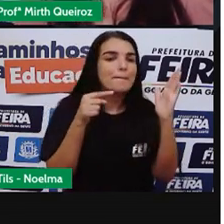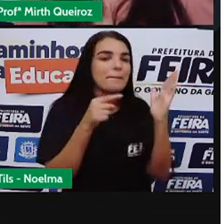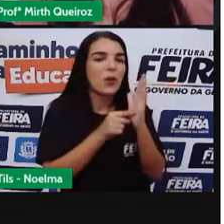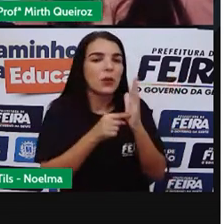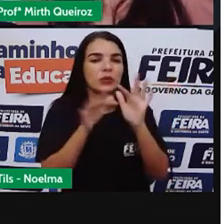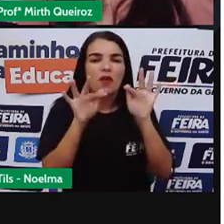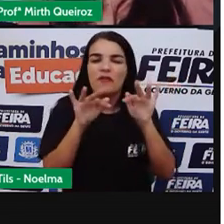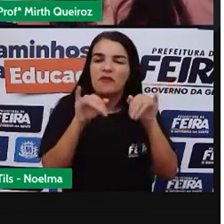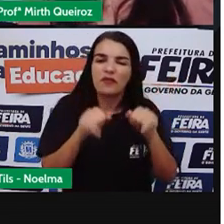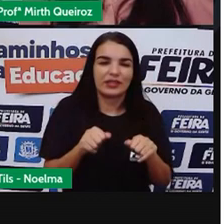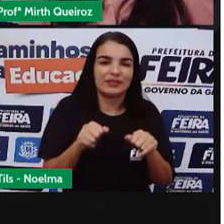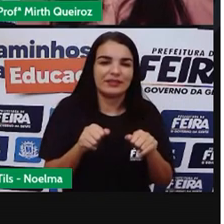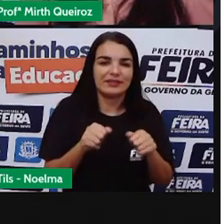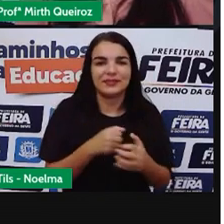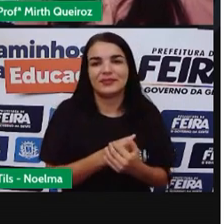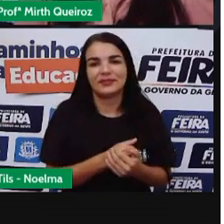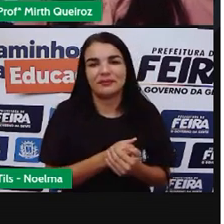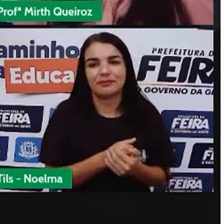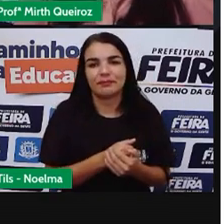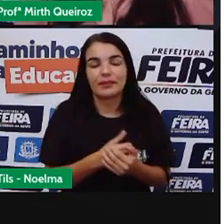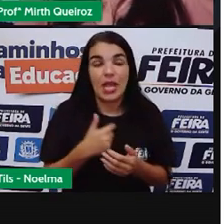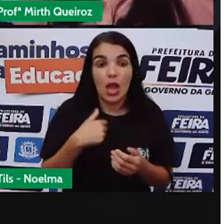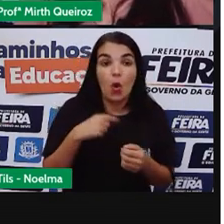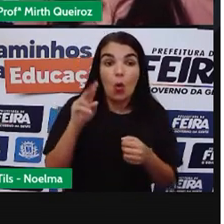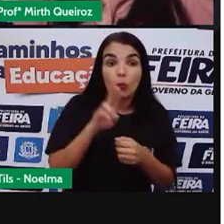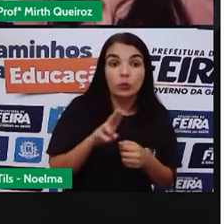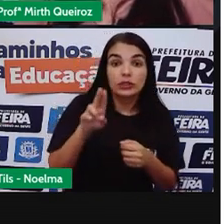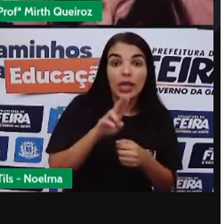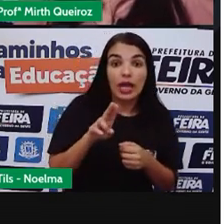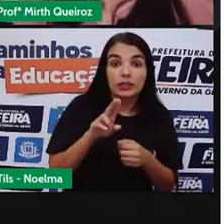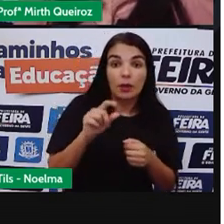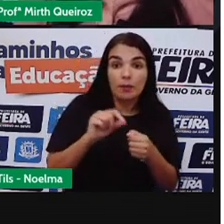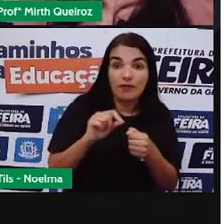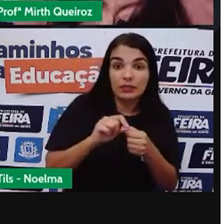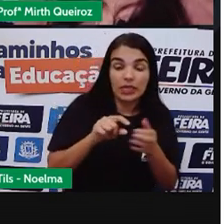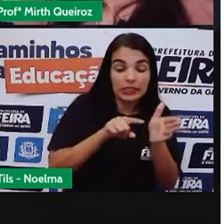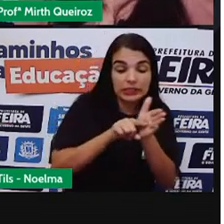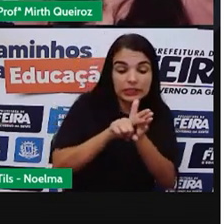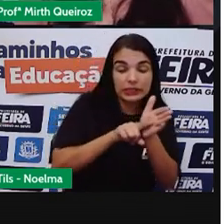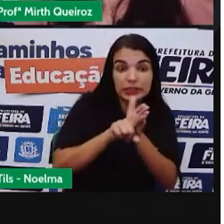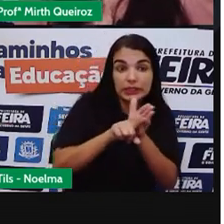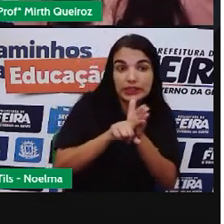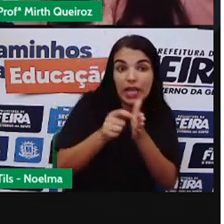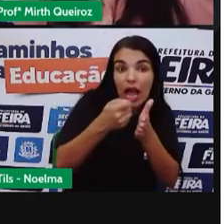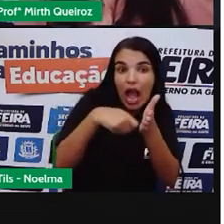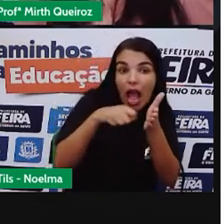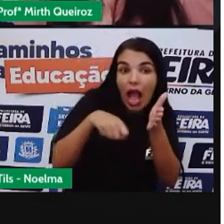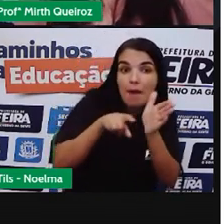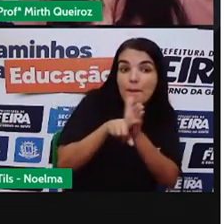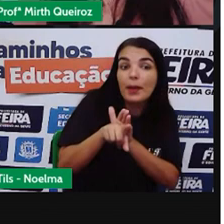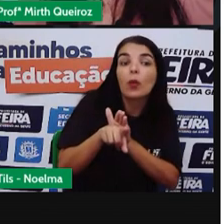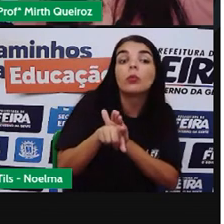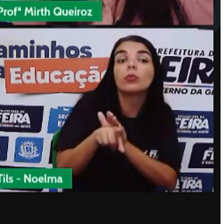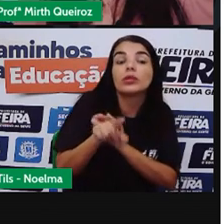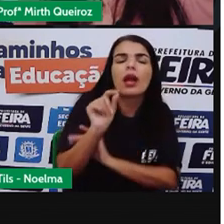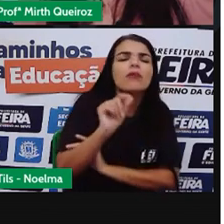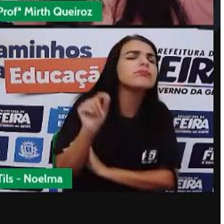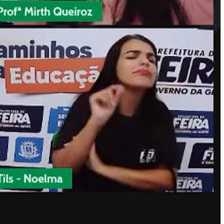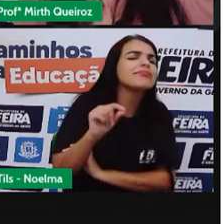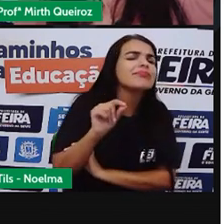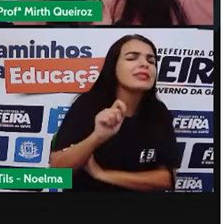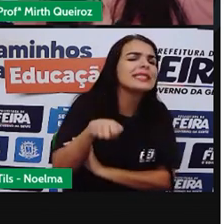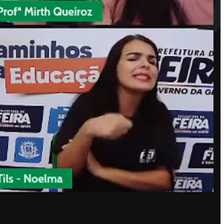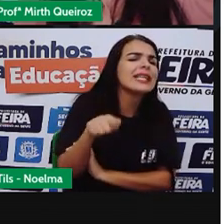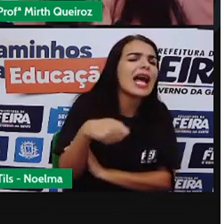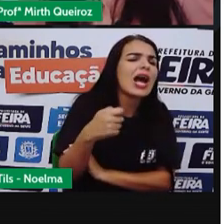Ponto final. Sou usado quando está se escrevendo uma pergunta. Quem sou eu?